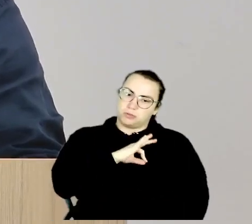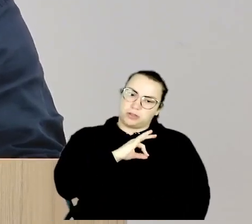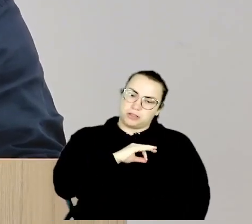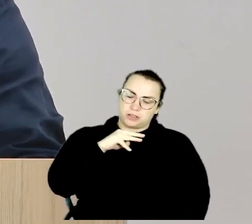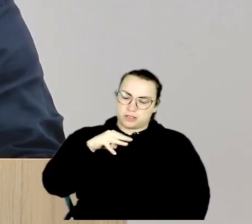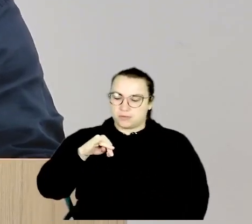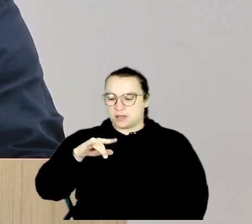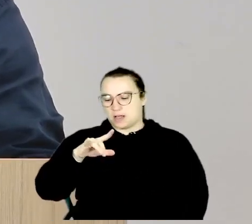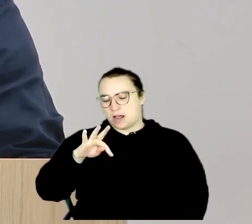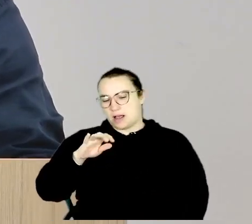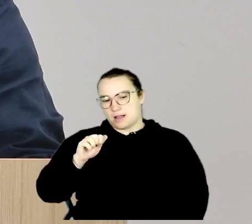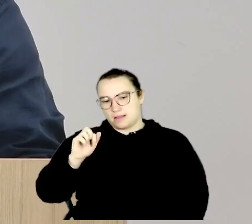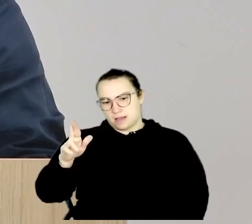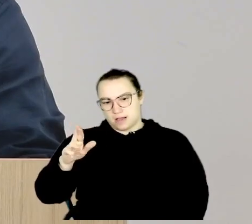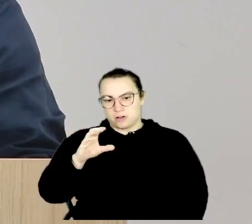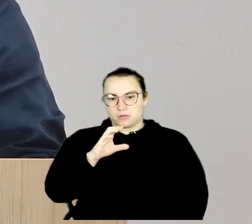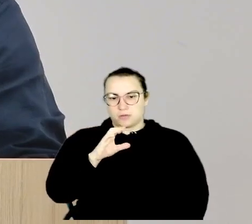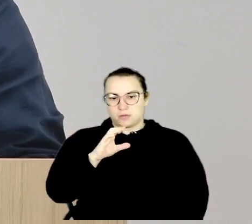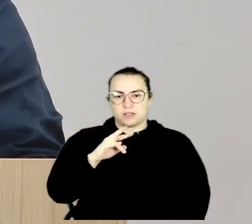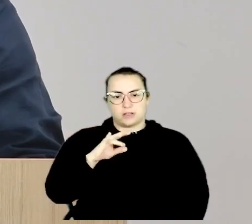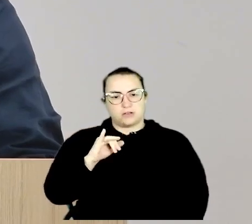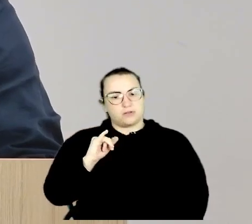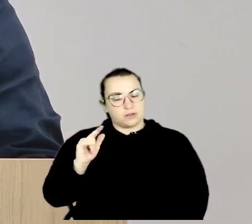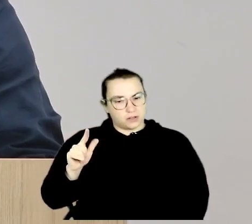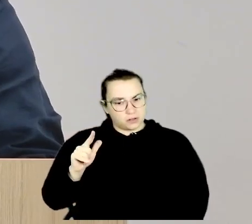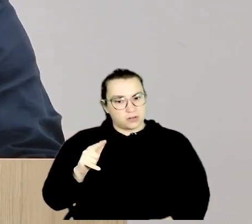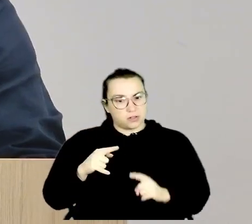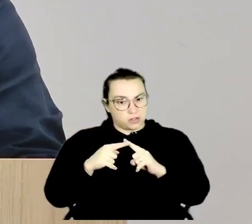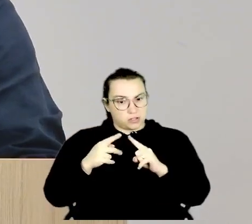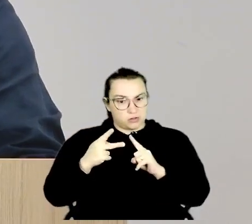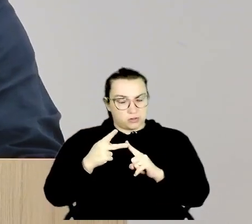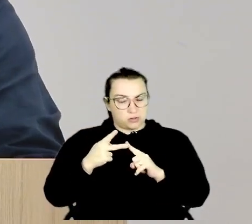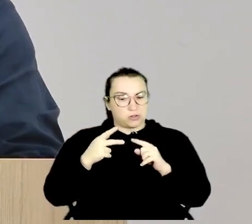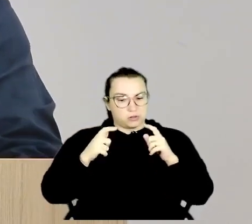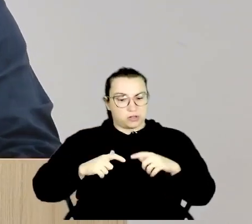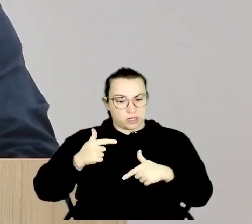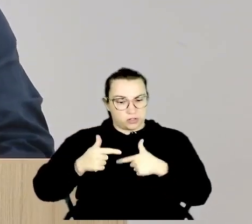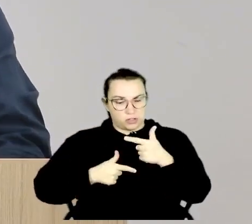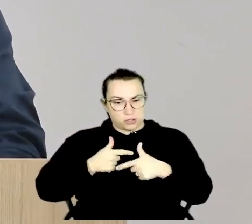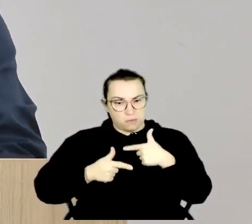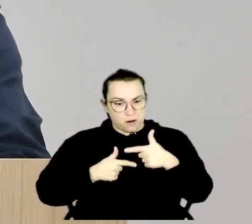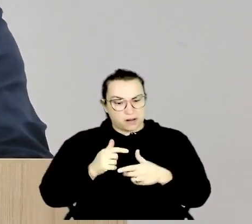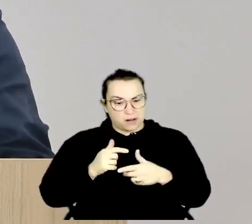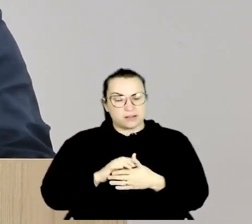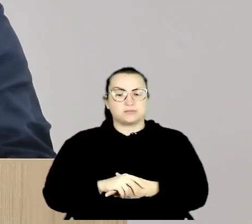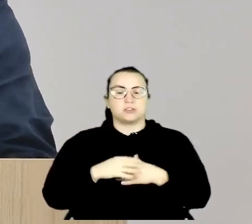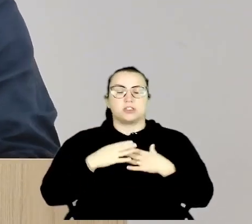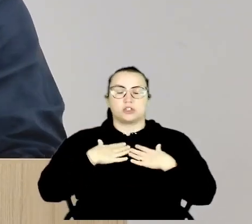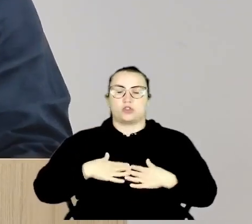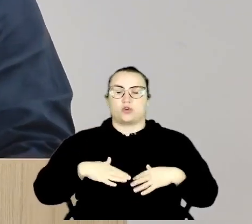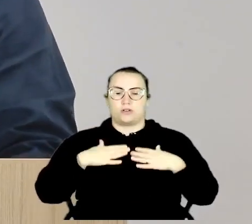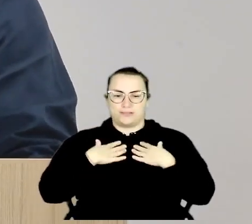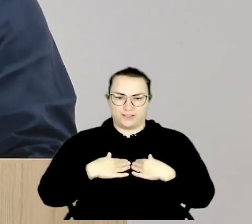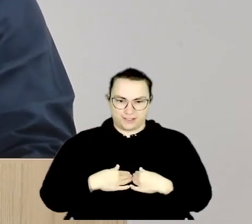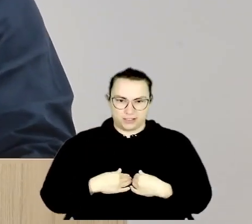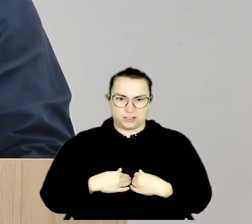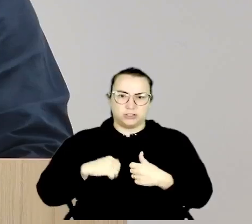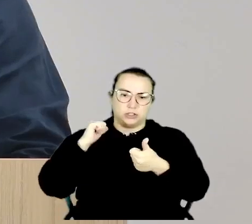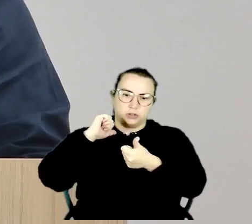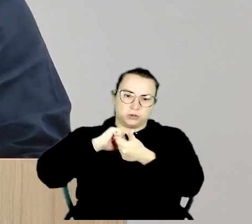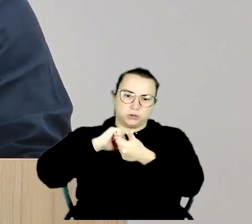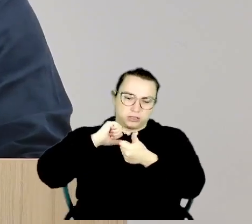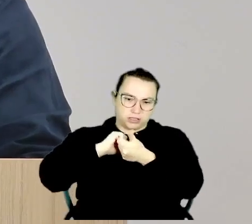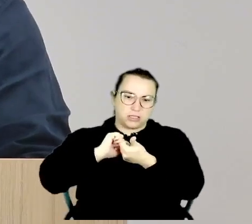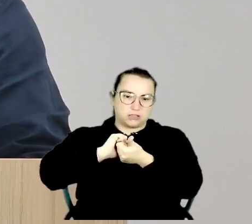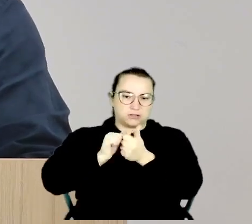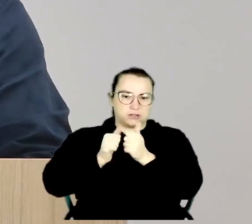polícia civil hoje tem dois locais de trabalho né que conforto né com qualidade adaptado